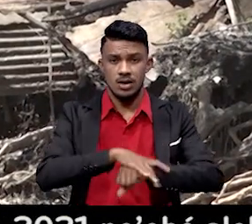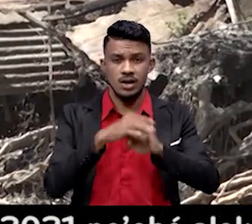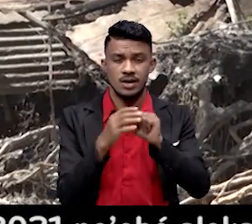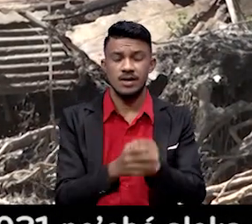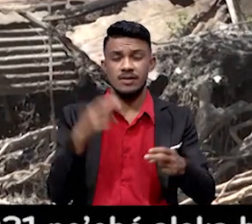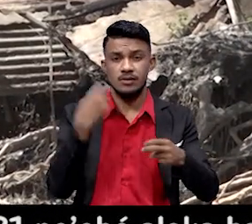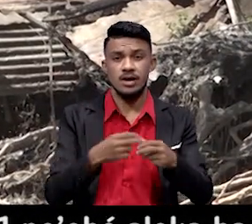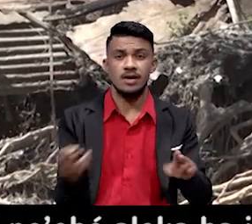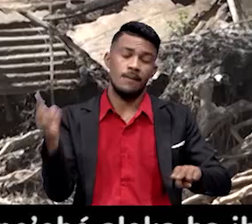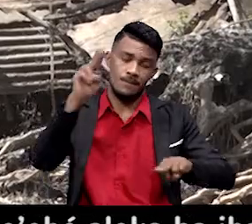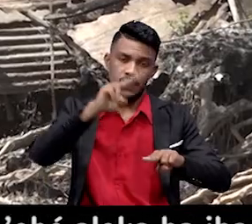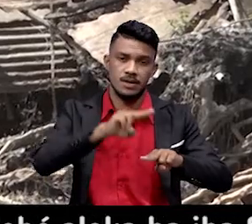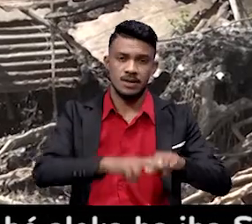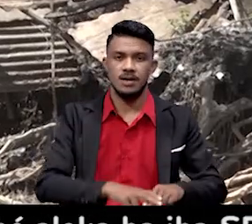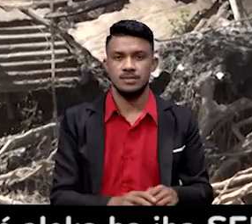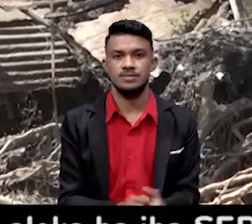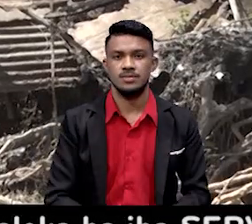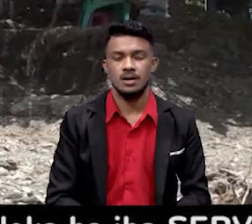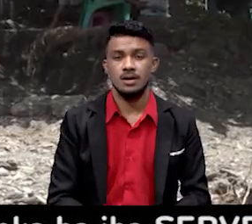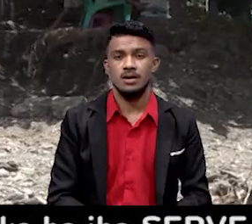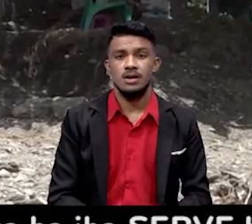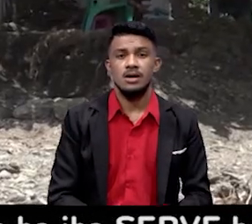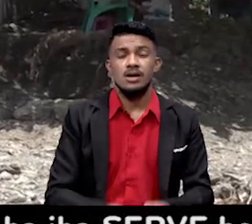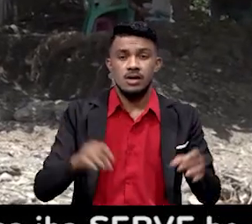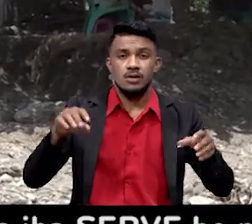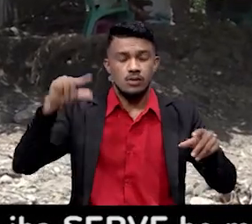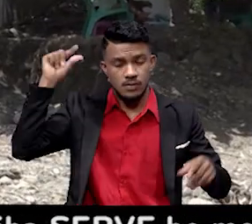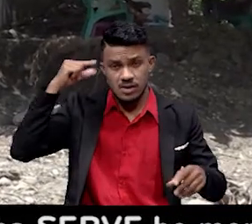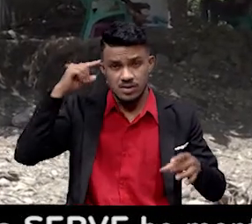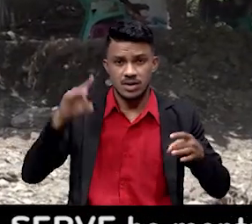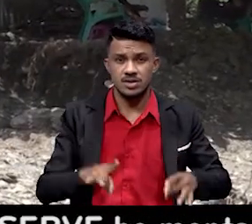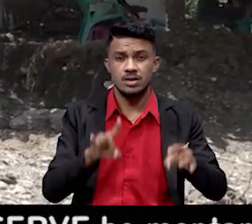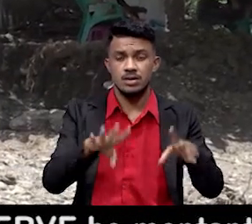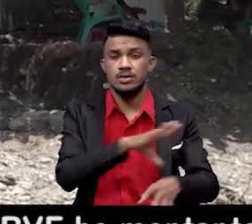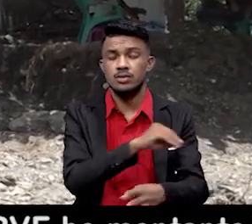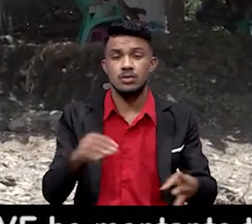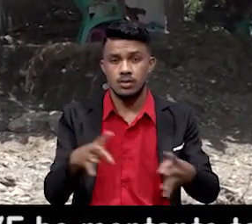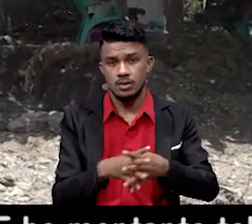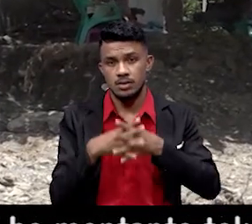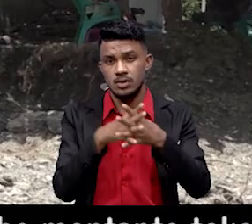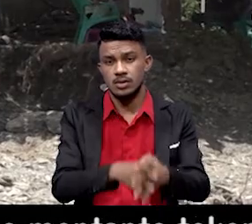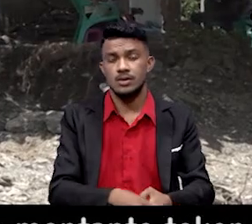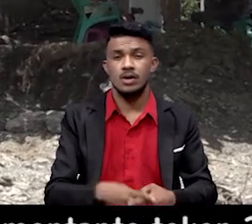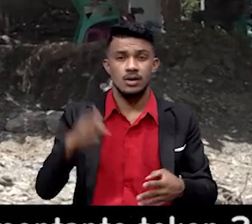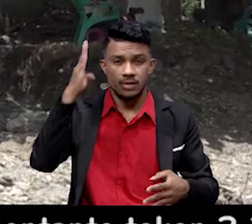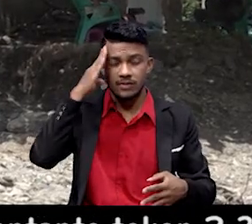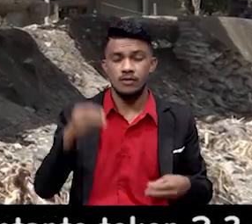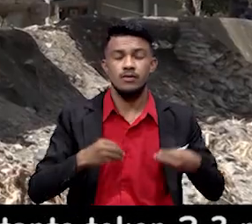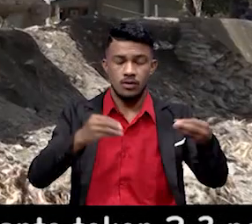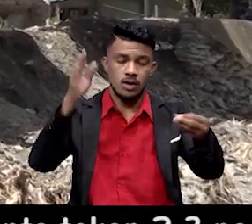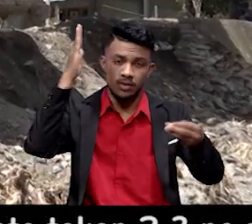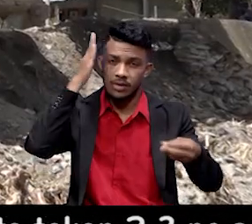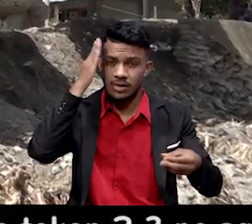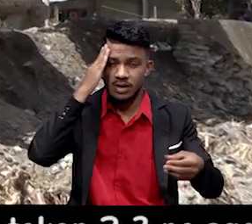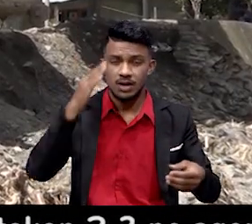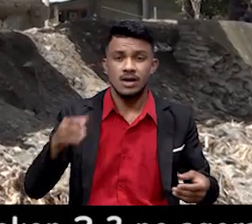risco. Agência Bom Austrália no NOAA Estados Unidos América ne previsão alerta katak La Niña